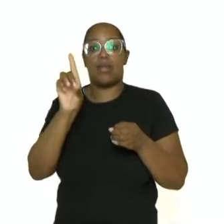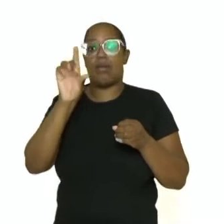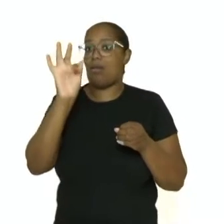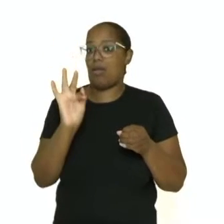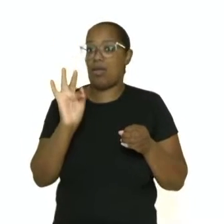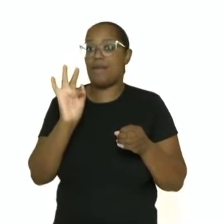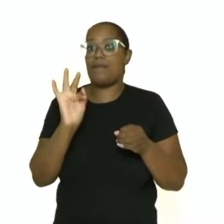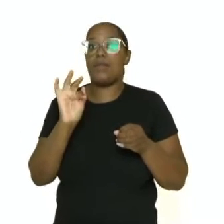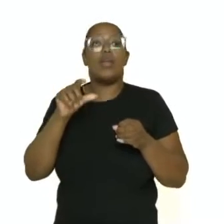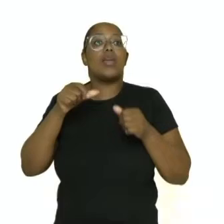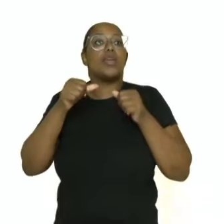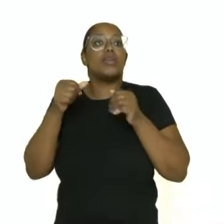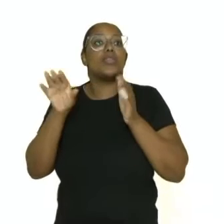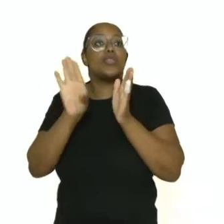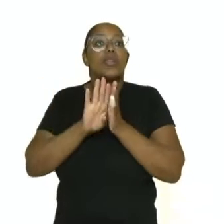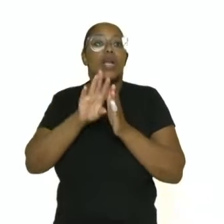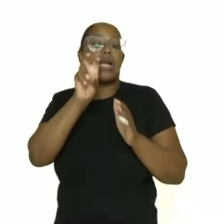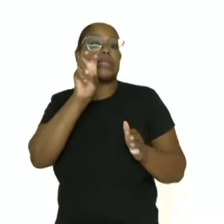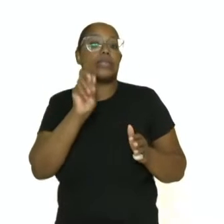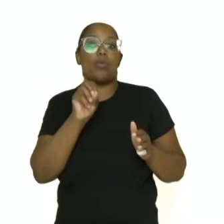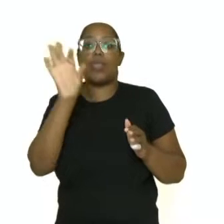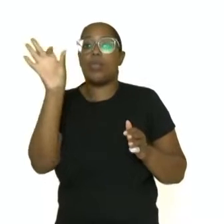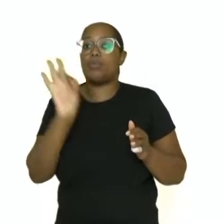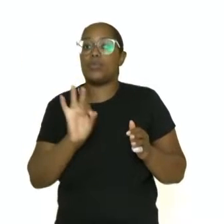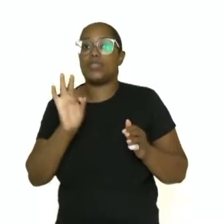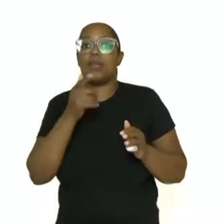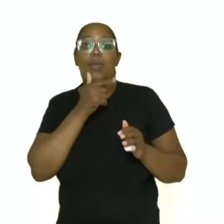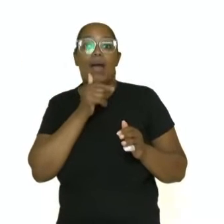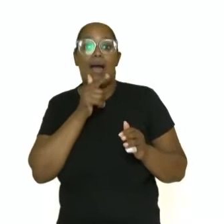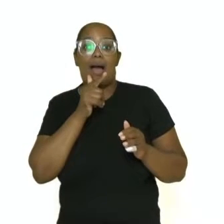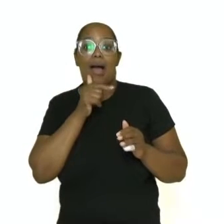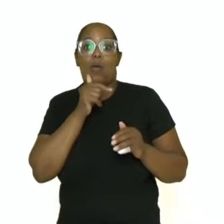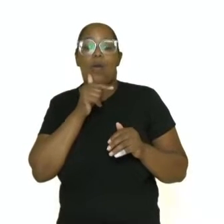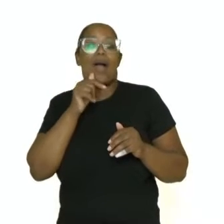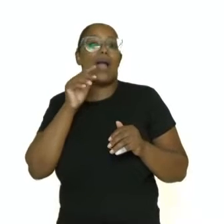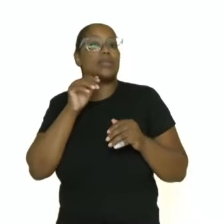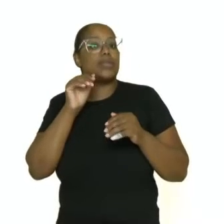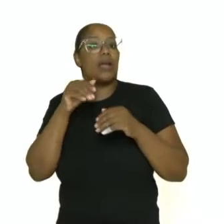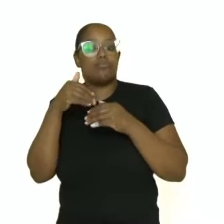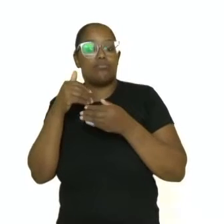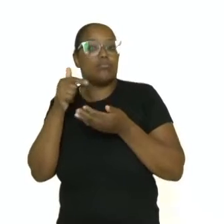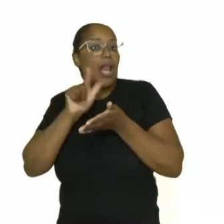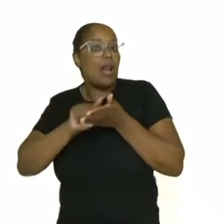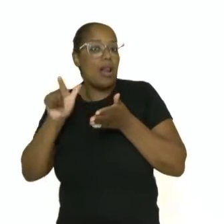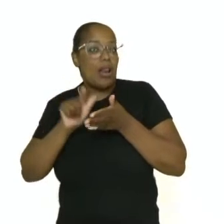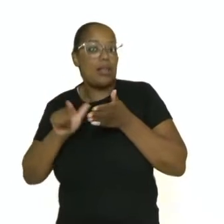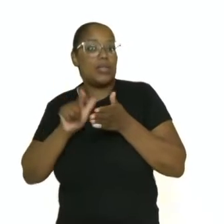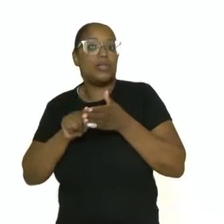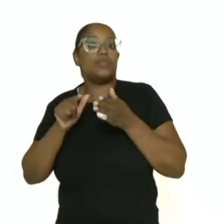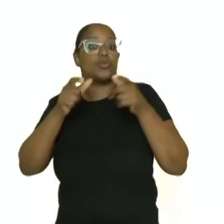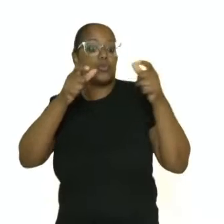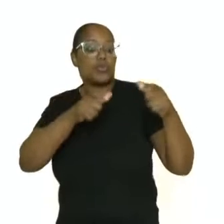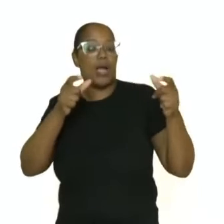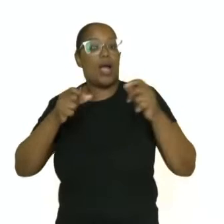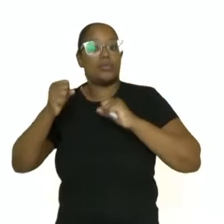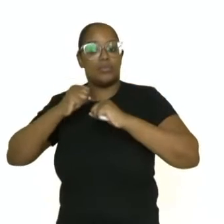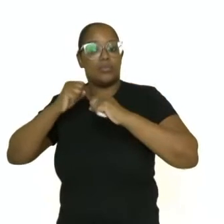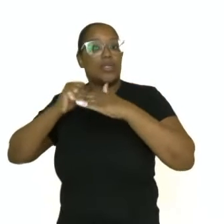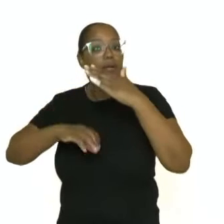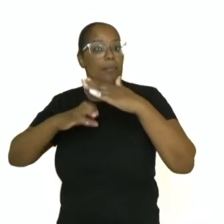82,5% da produção de água tratada, segundo o CAESB, que deve ser a Companhia de Saneamento, né, da